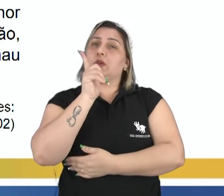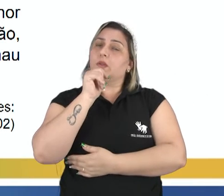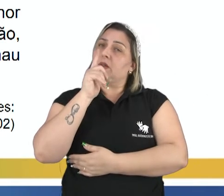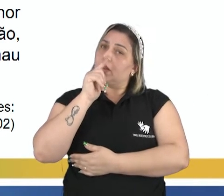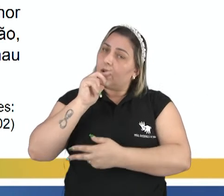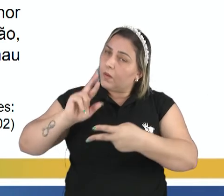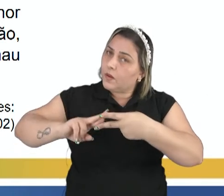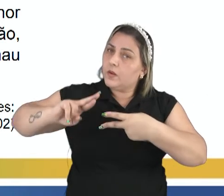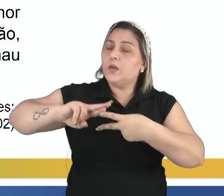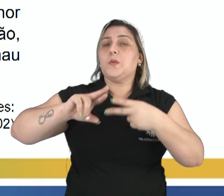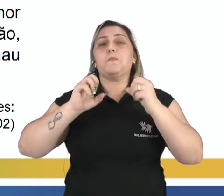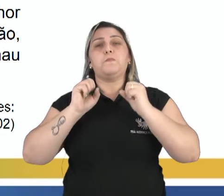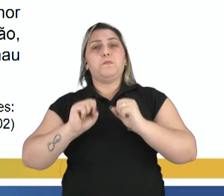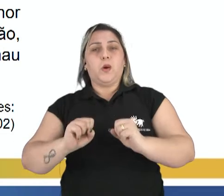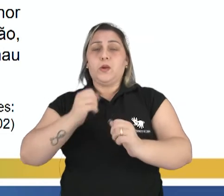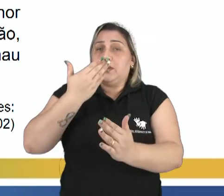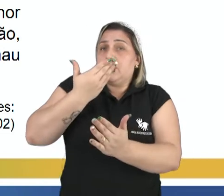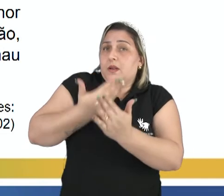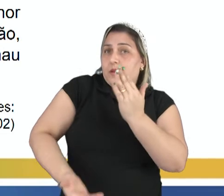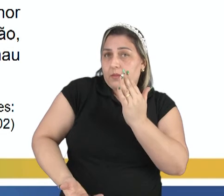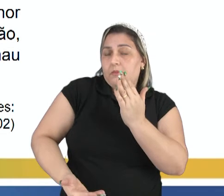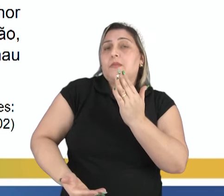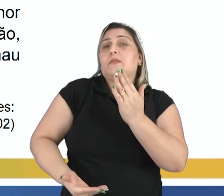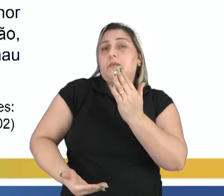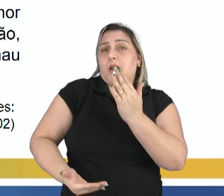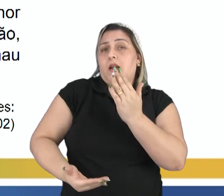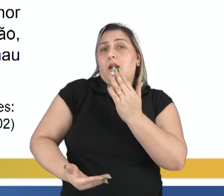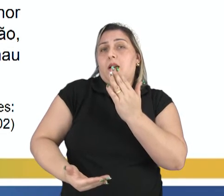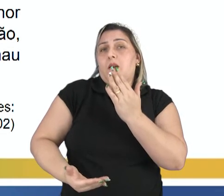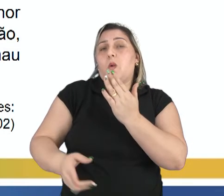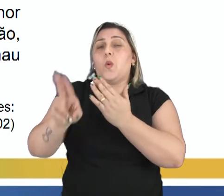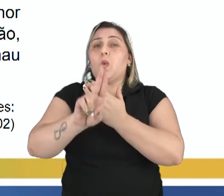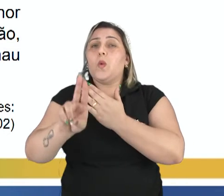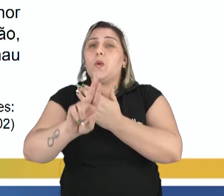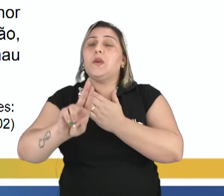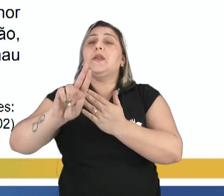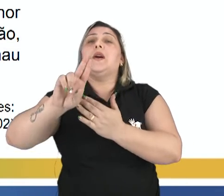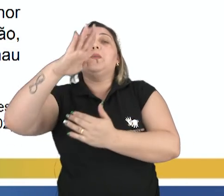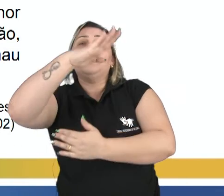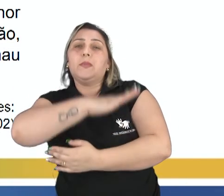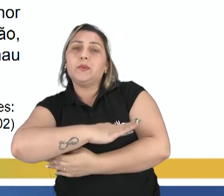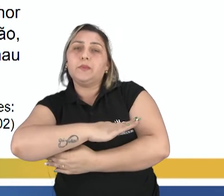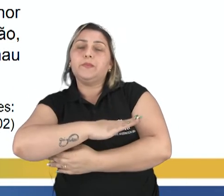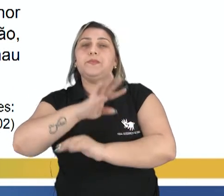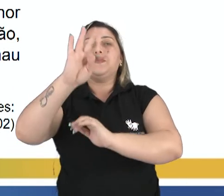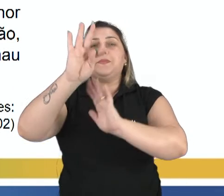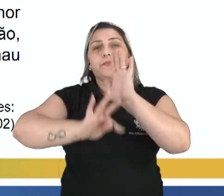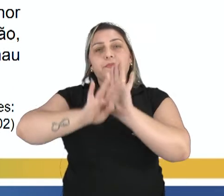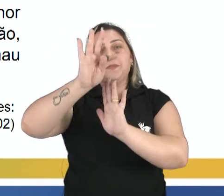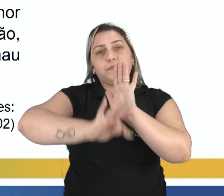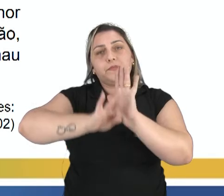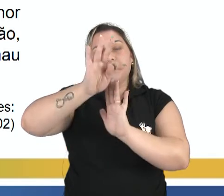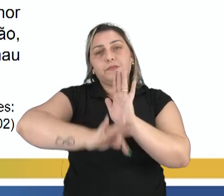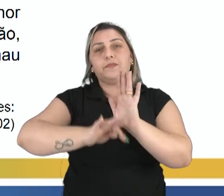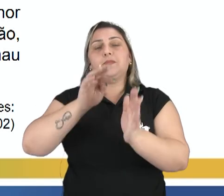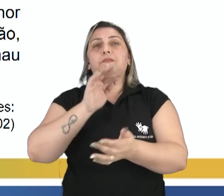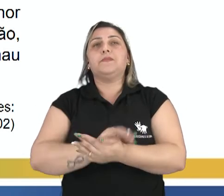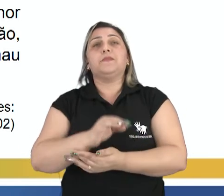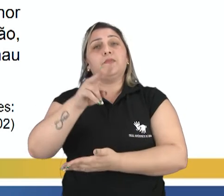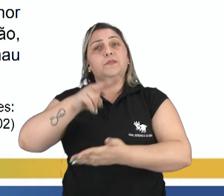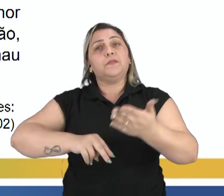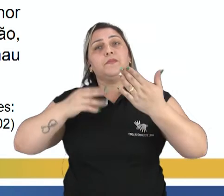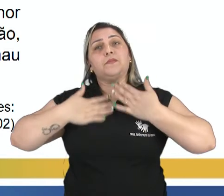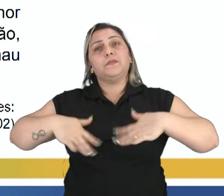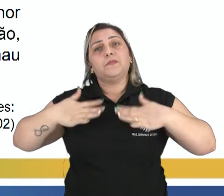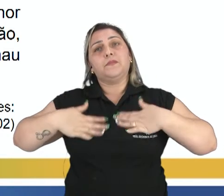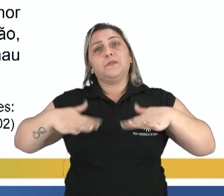que pode ser esgotado com o mau uso, tá certo? Então esse texto aí vem tratando, né, nós lemos aqui com calma, vem